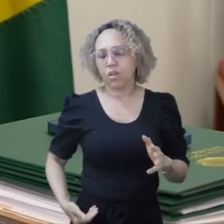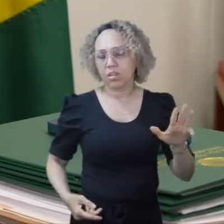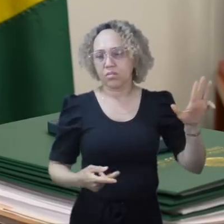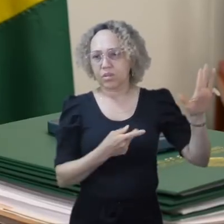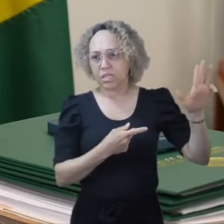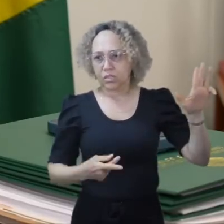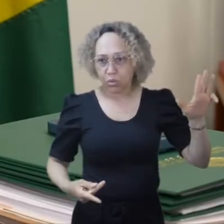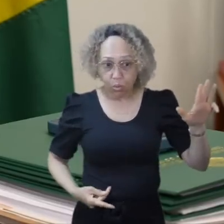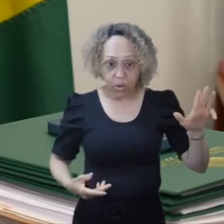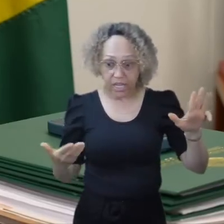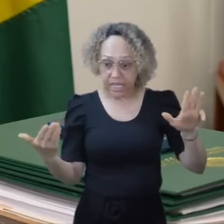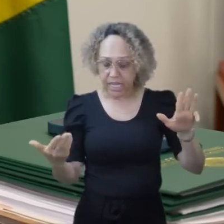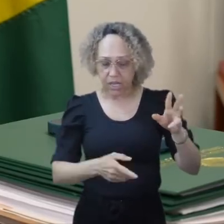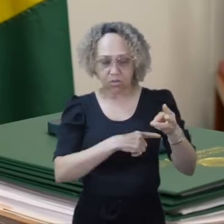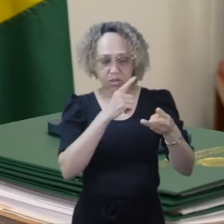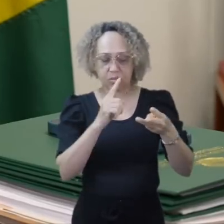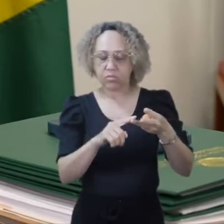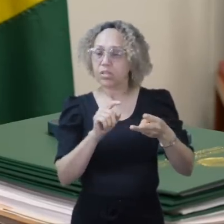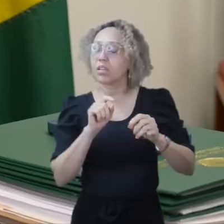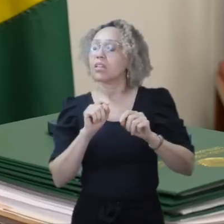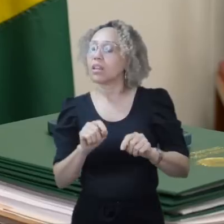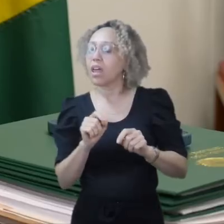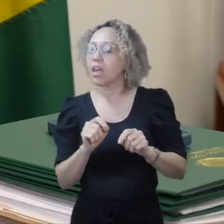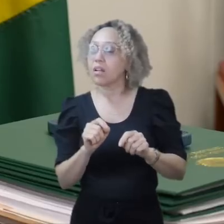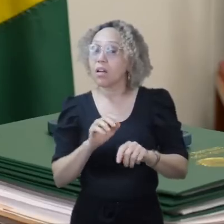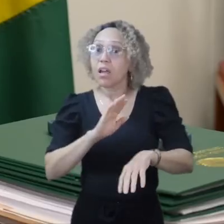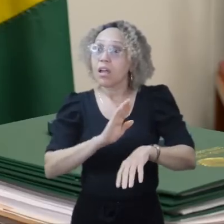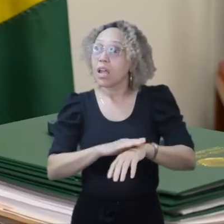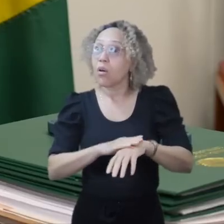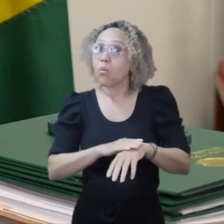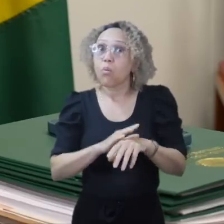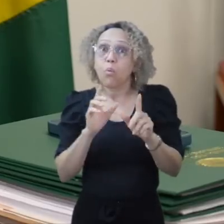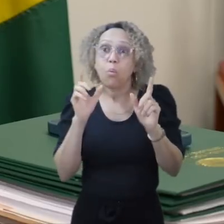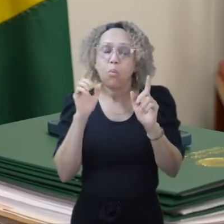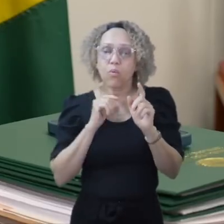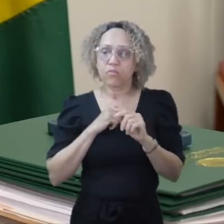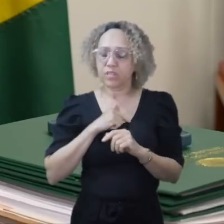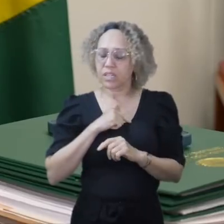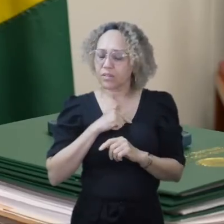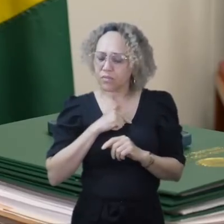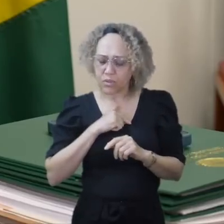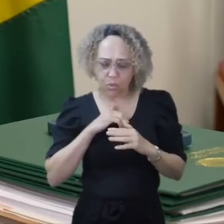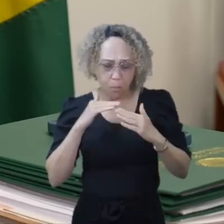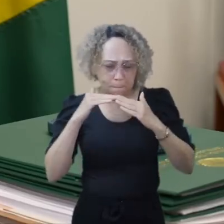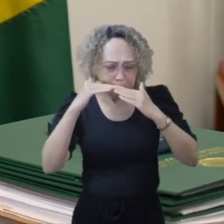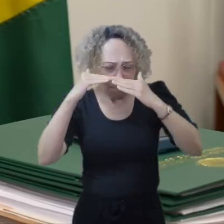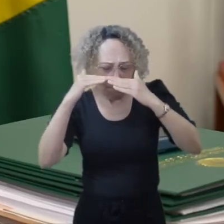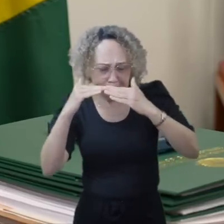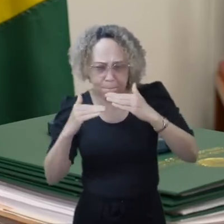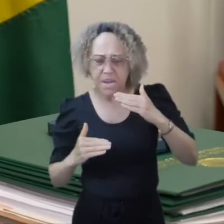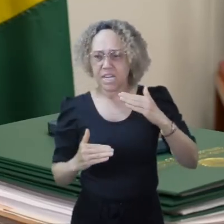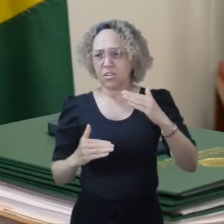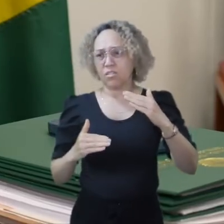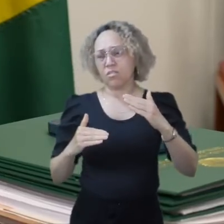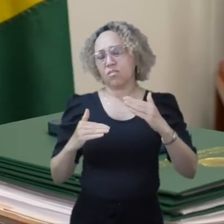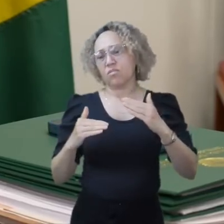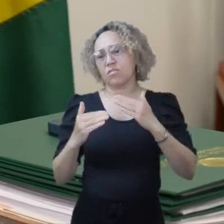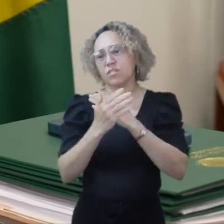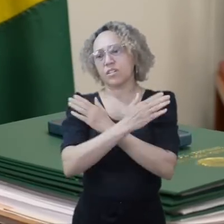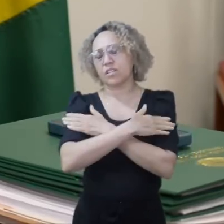índice de desemprego da sua história. O salário mínimo, que nós temos que comemorar muito nesse 1º de maio, esse ano, foi